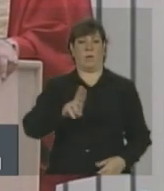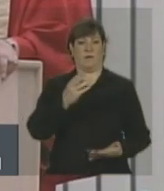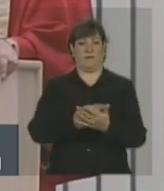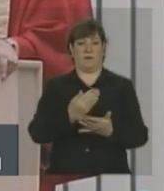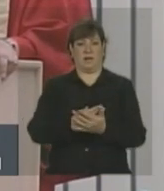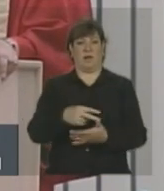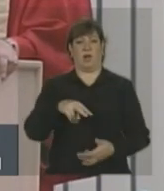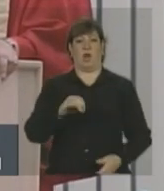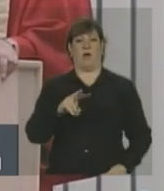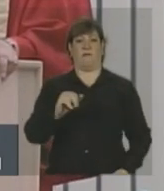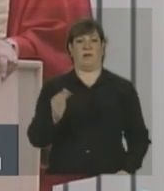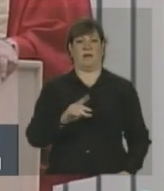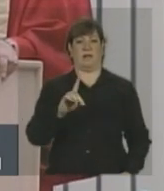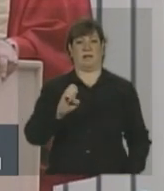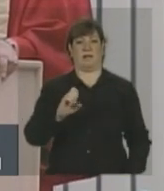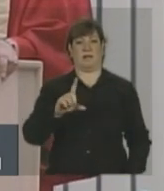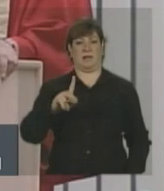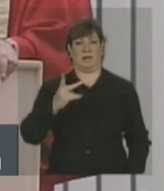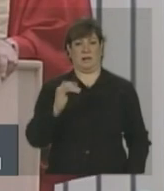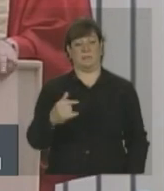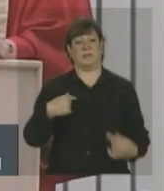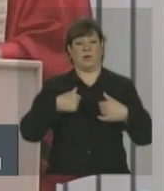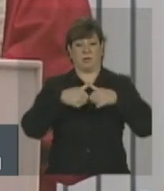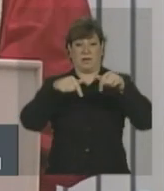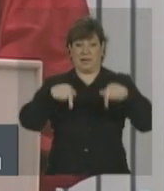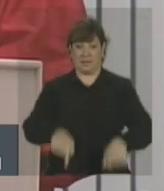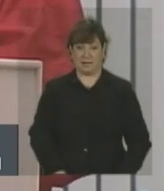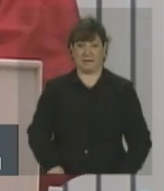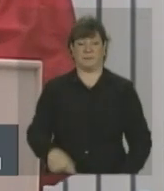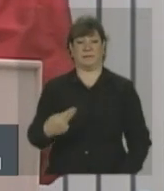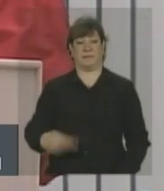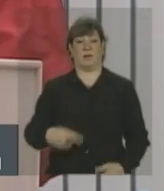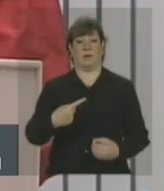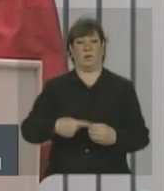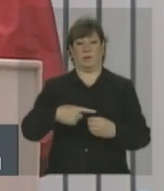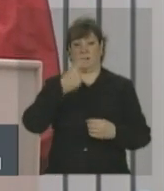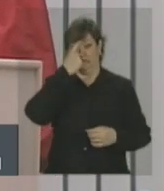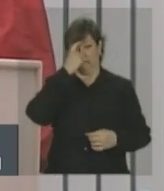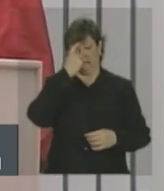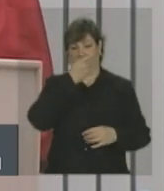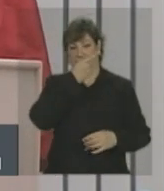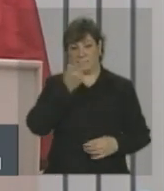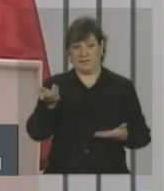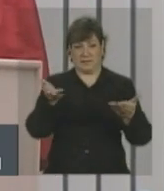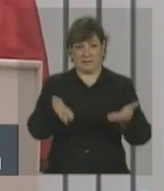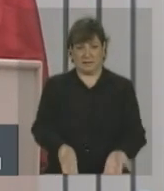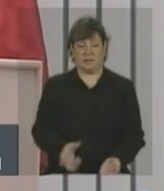Delhi, eu estou aqui em Nova Delhi para uma visita de Estado à Índia que se